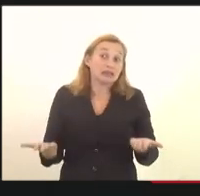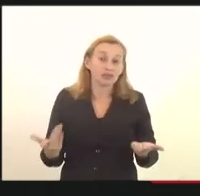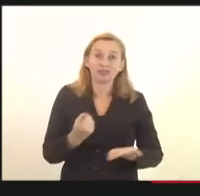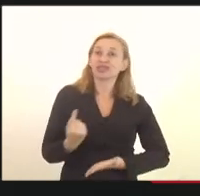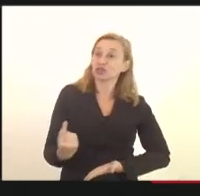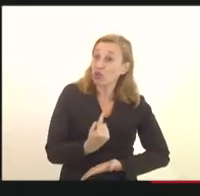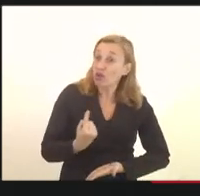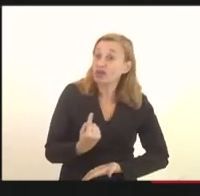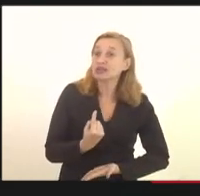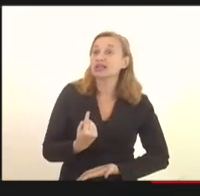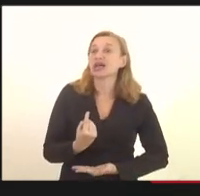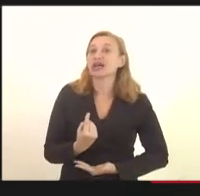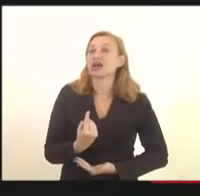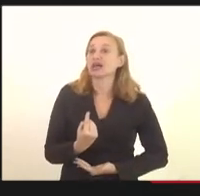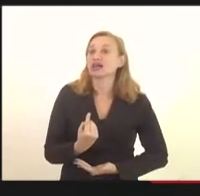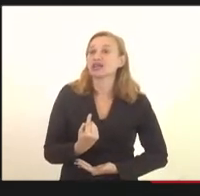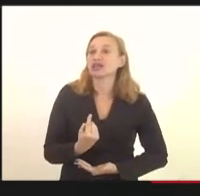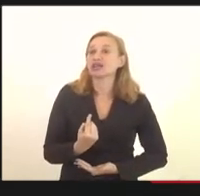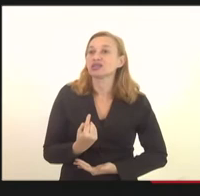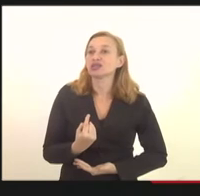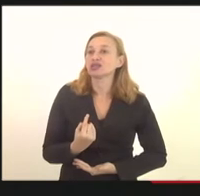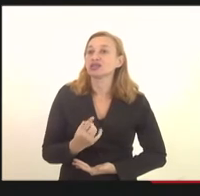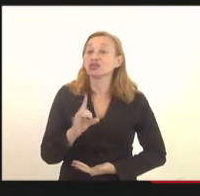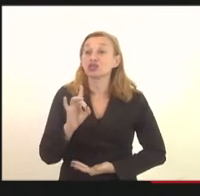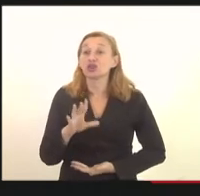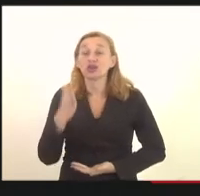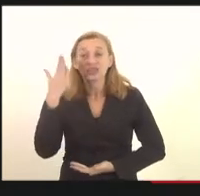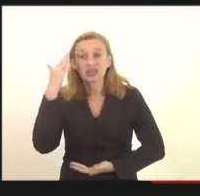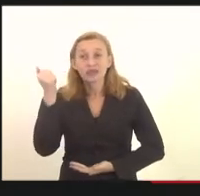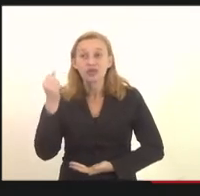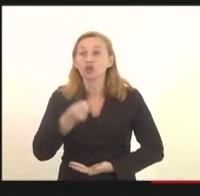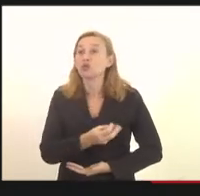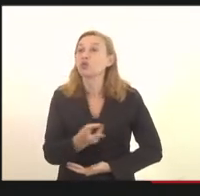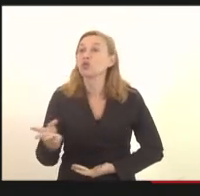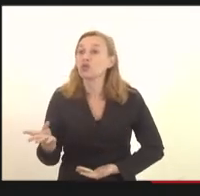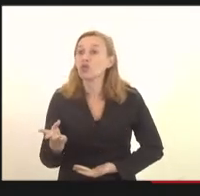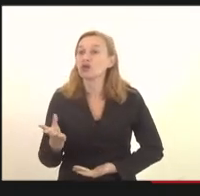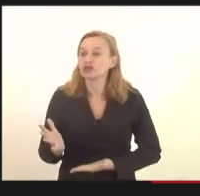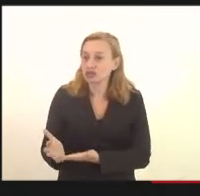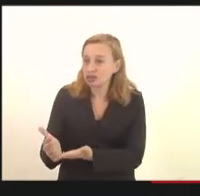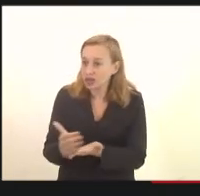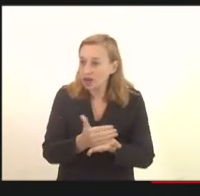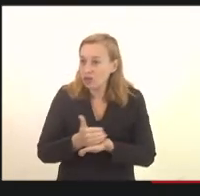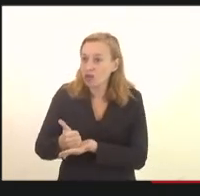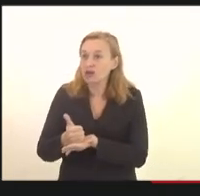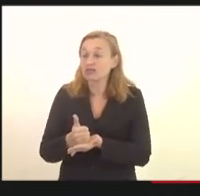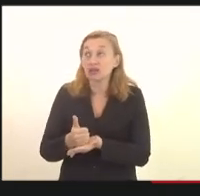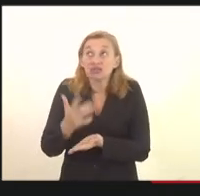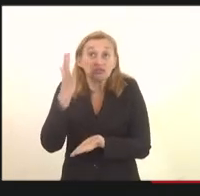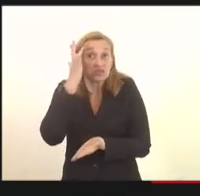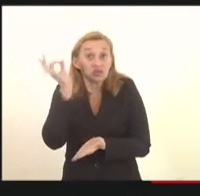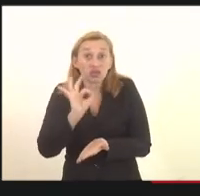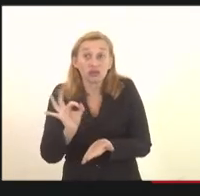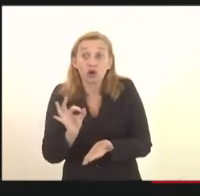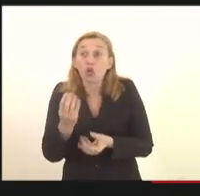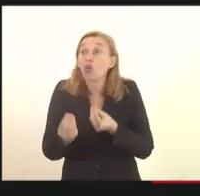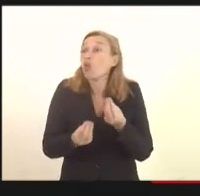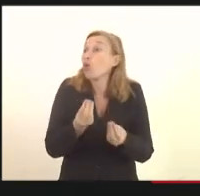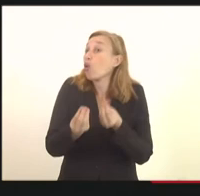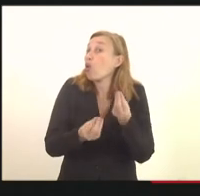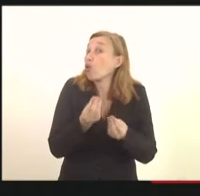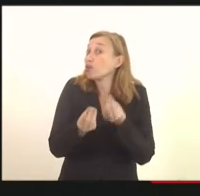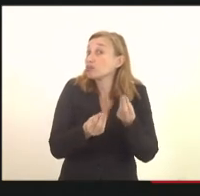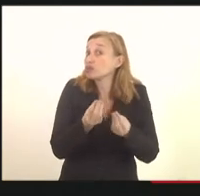nós, apenas ficamos sabendo quanto que se recolhe, mas não sabemos de que maneira é feito